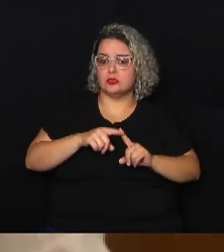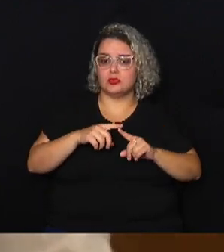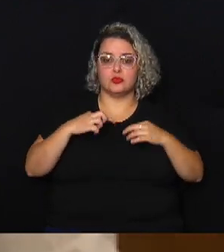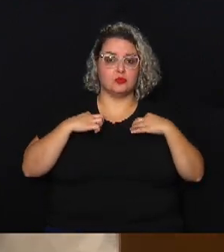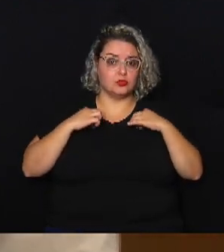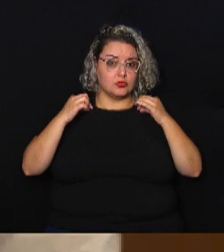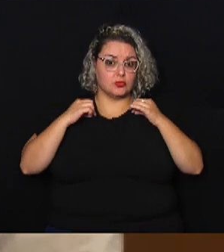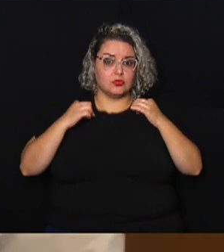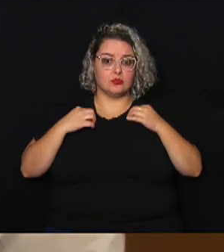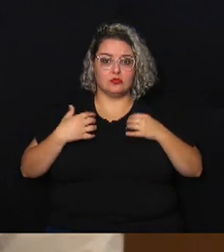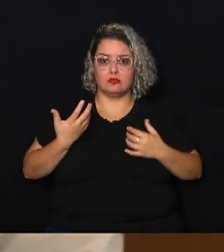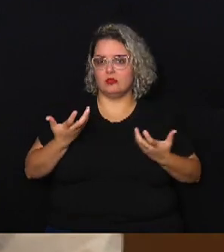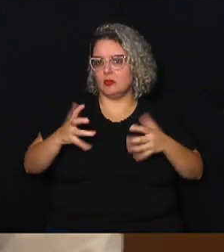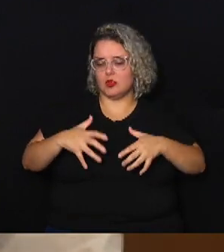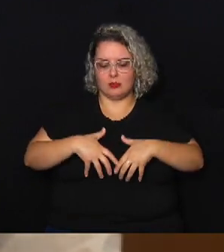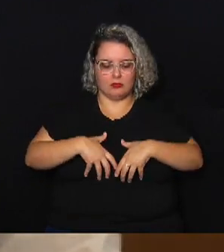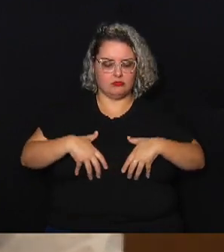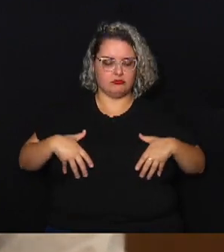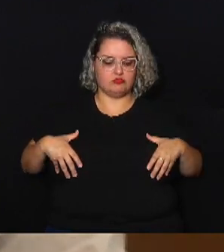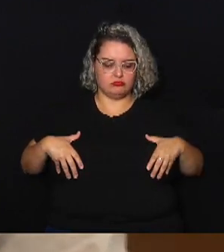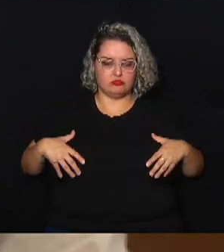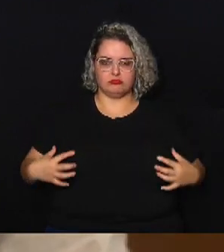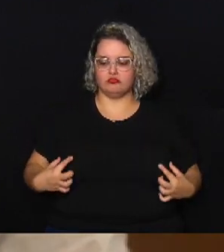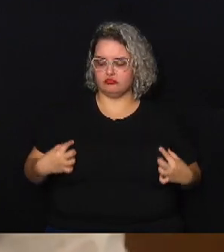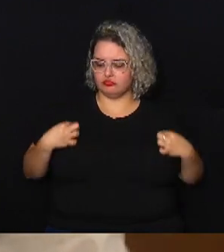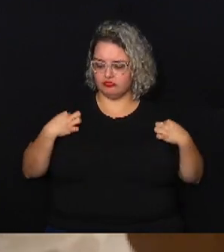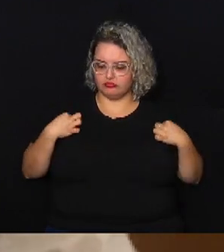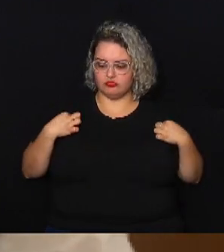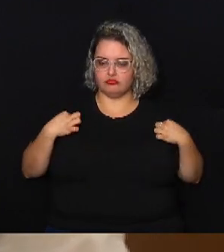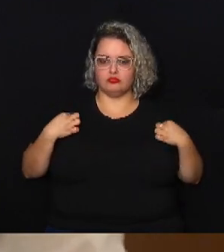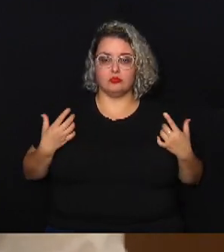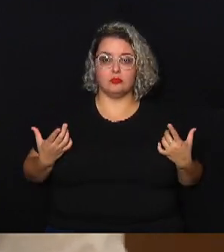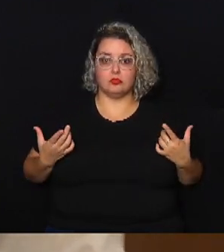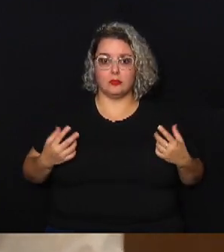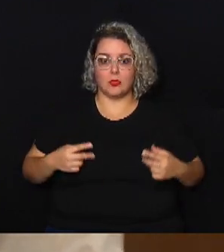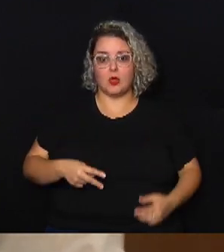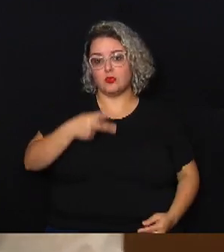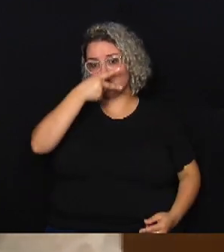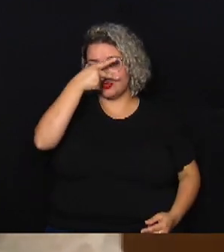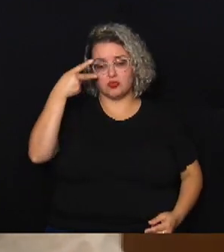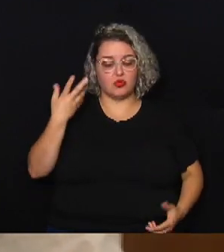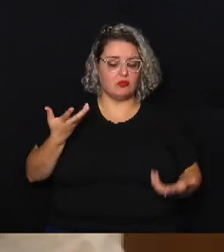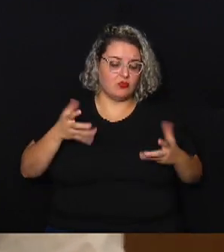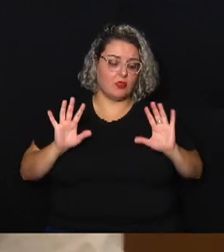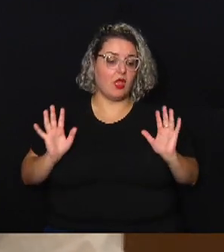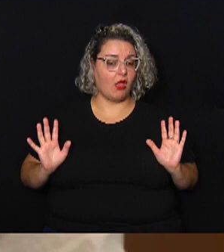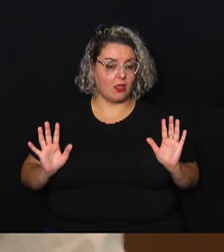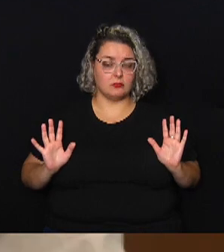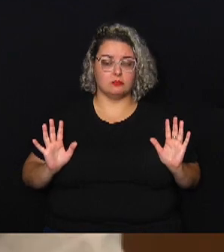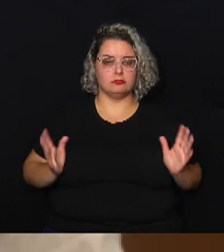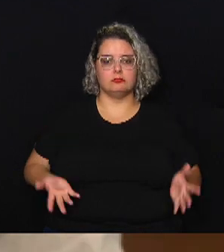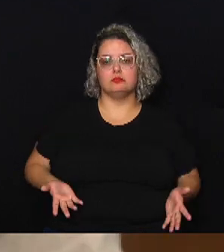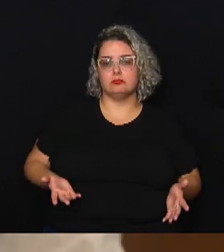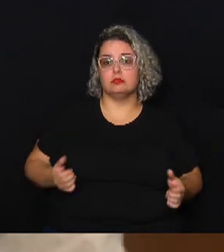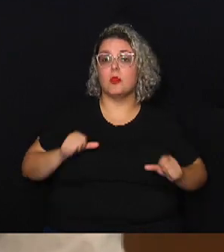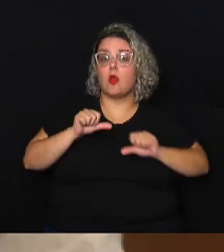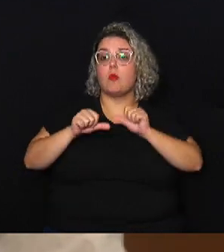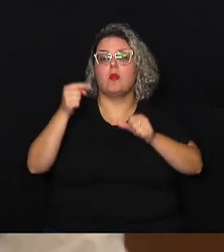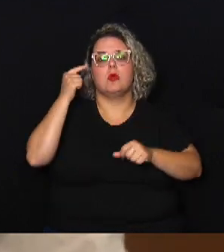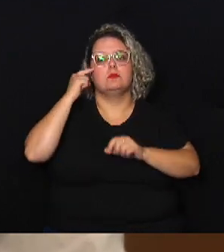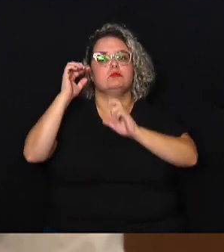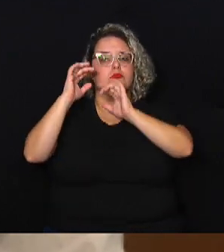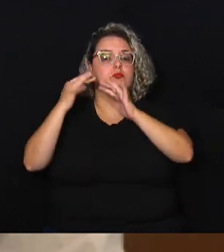usar sutiã, não quero usar... Então, muda todo o raciocínio. Então, acaba entrando essa